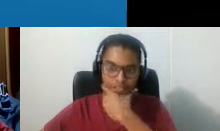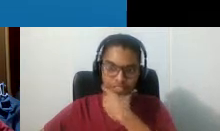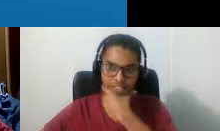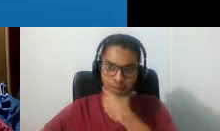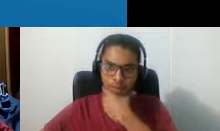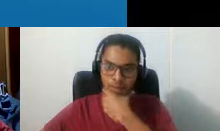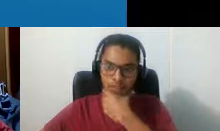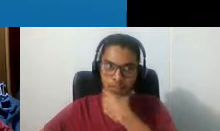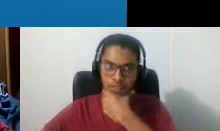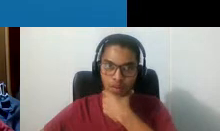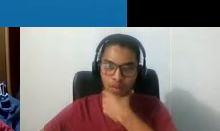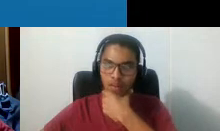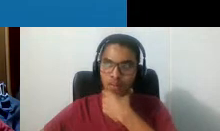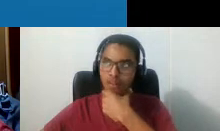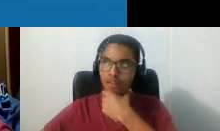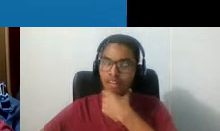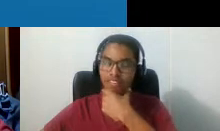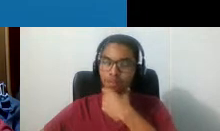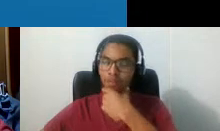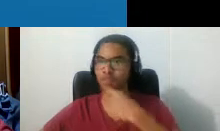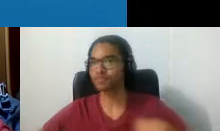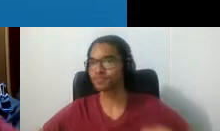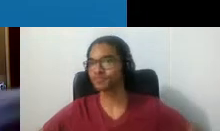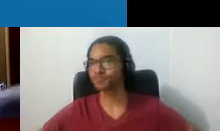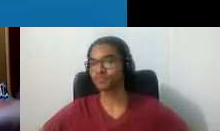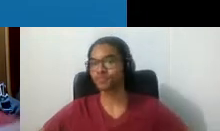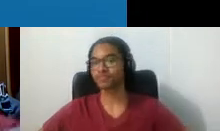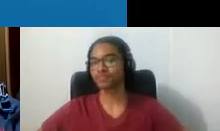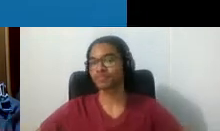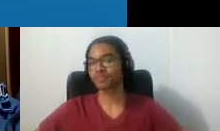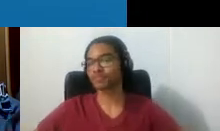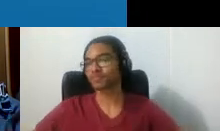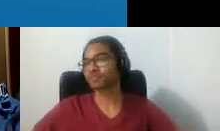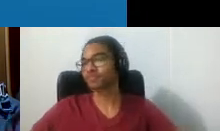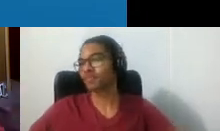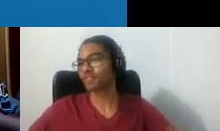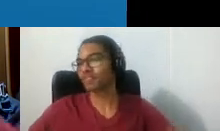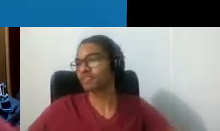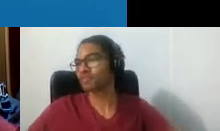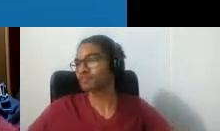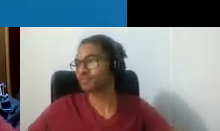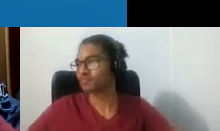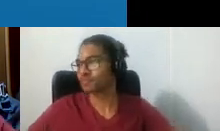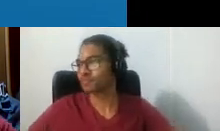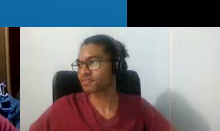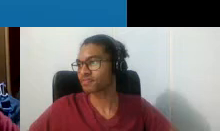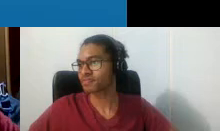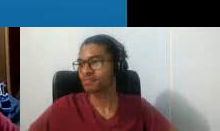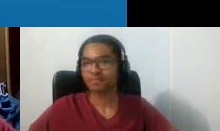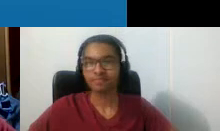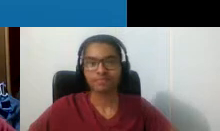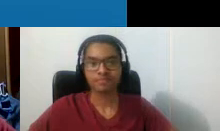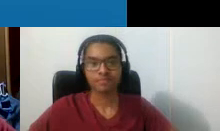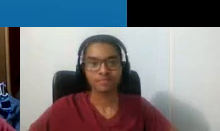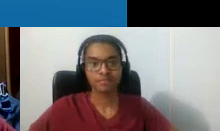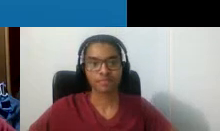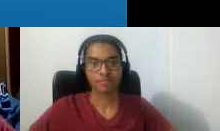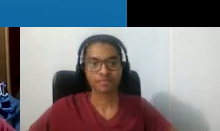Sim, conheço. Deixa eu perguntar diferente. Alguém não conhece gelo seco? Se alguém não conheceu, eu explico o que é.